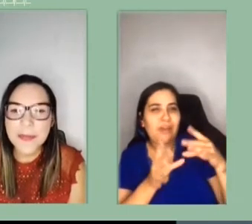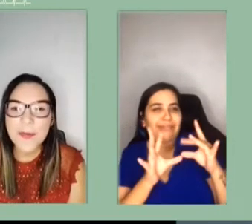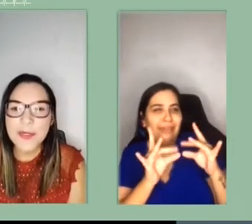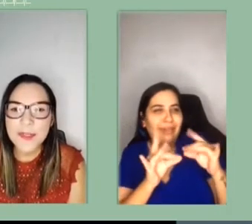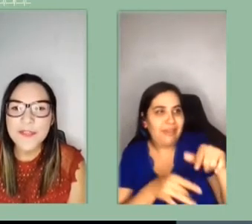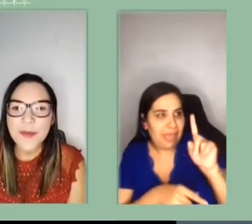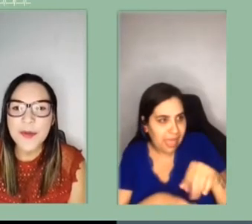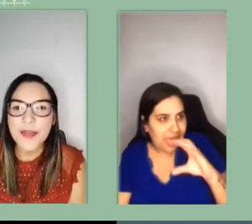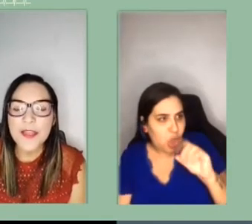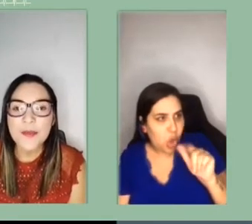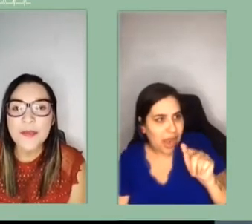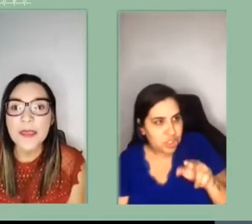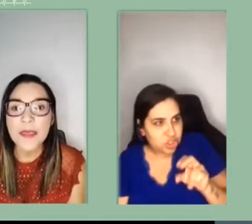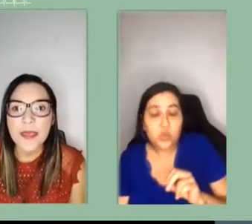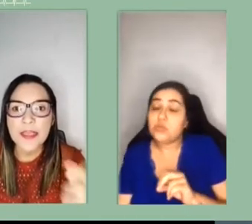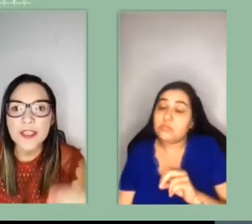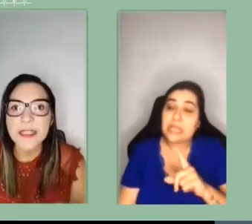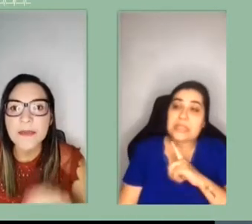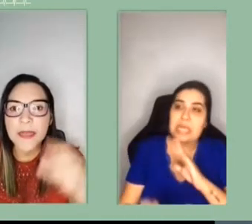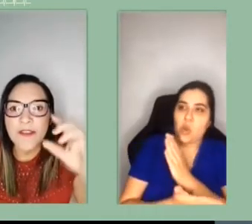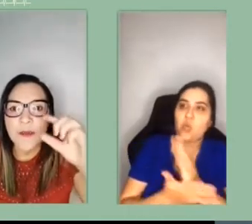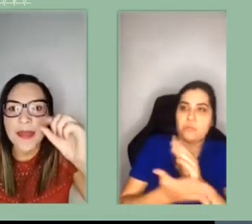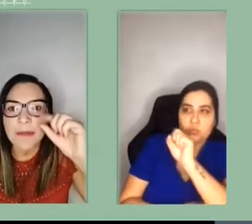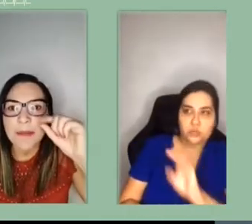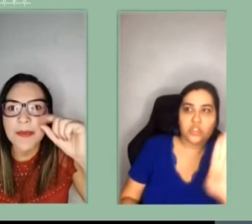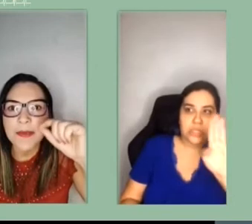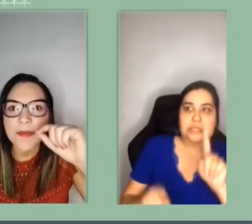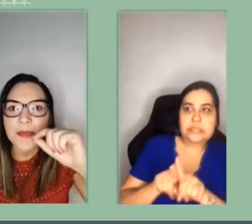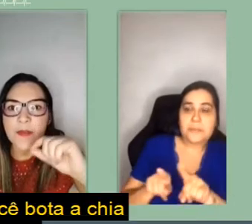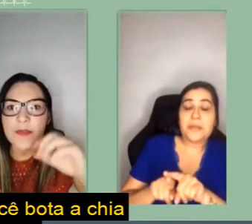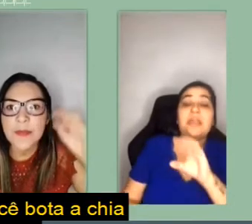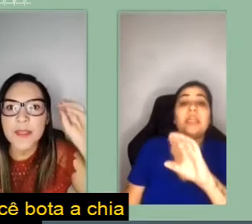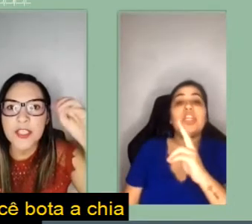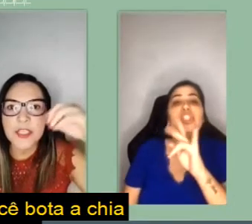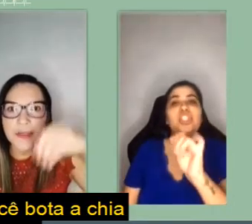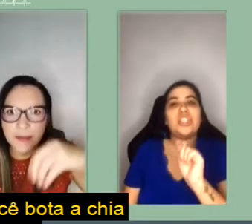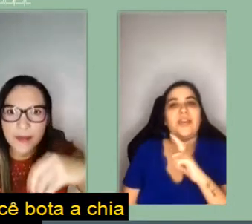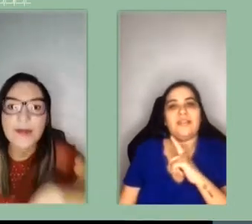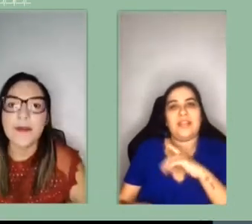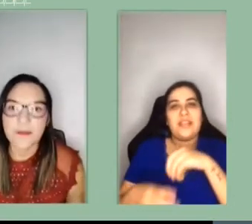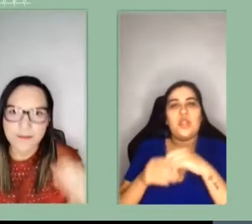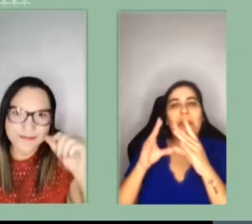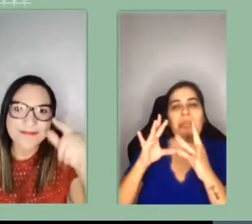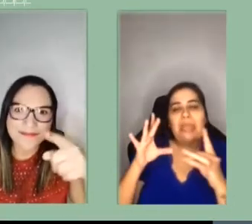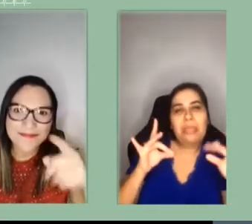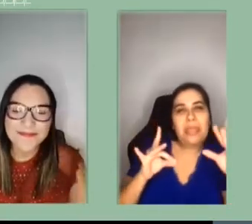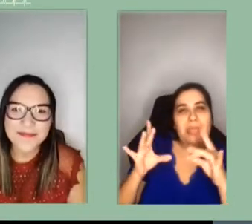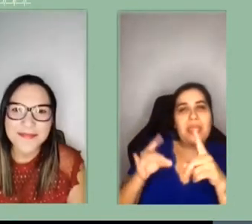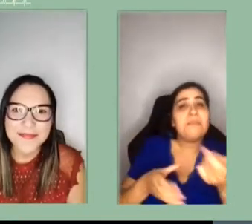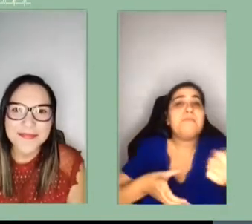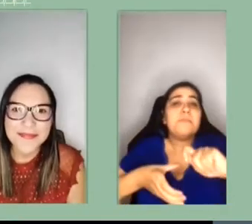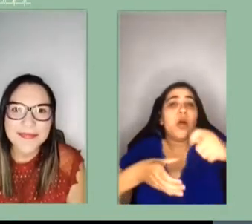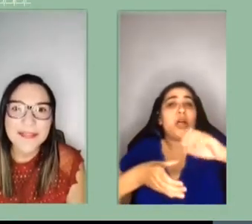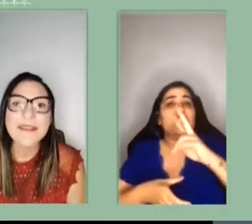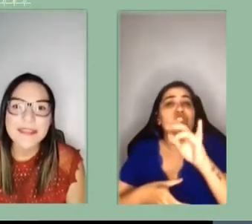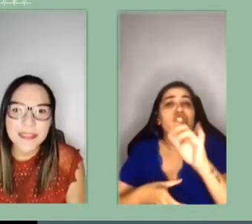Tem também algumas substâncias que formam colágeno. E a chia também, ela forma aquela babinha quando você bota a chia. A própria semente de linho,